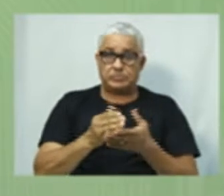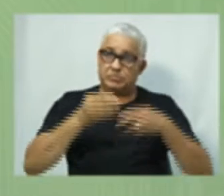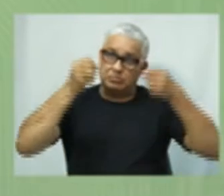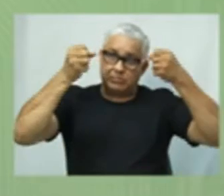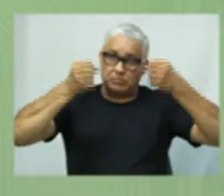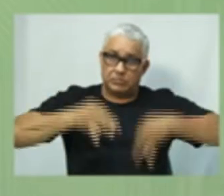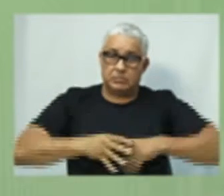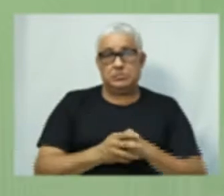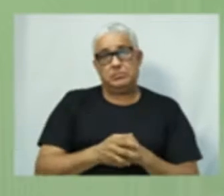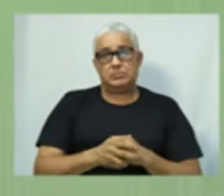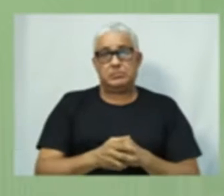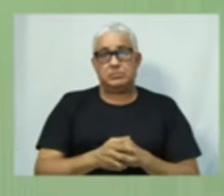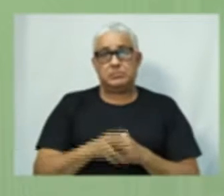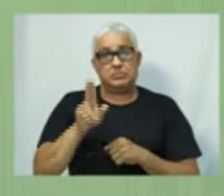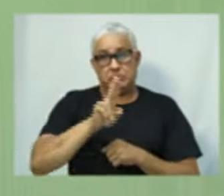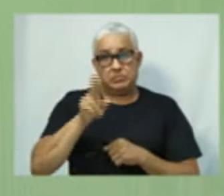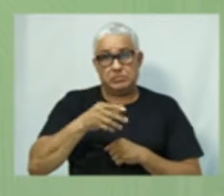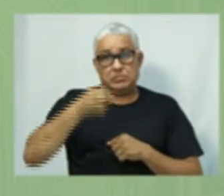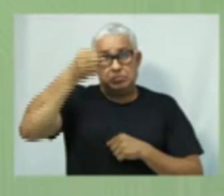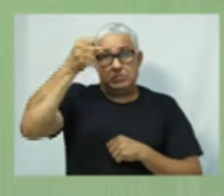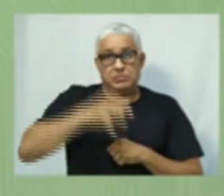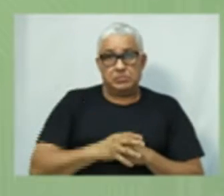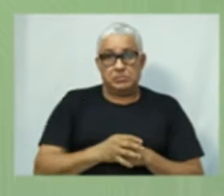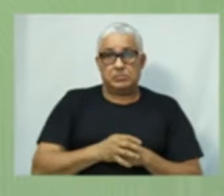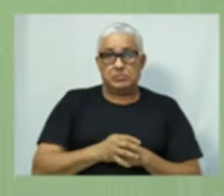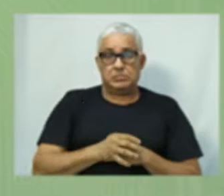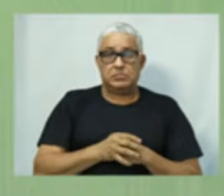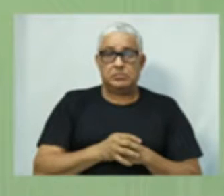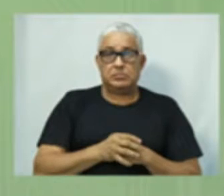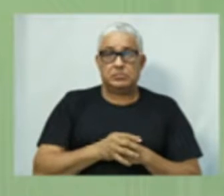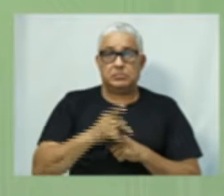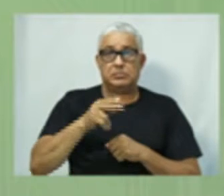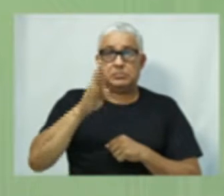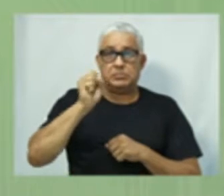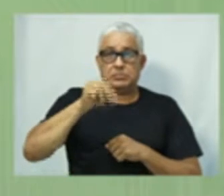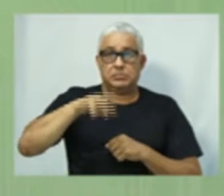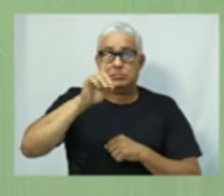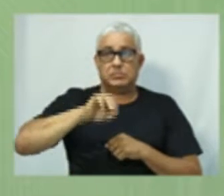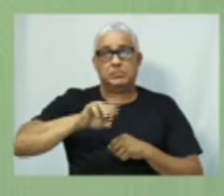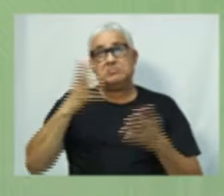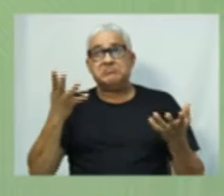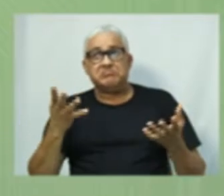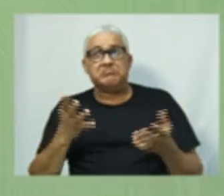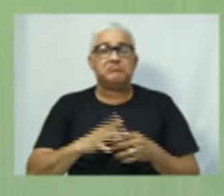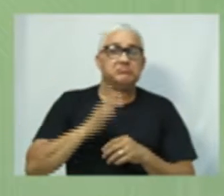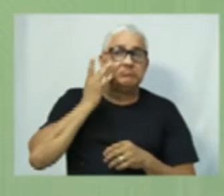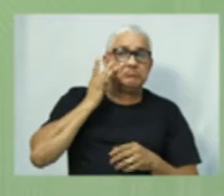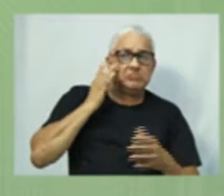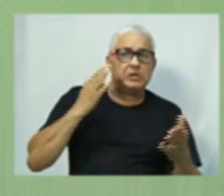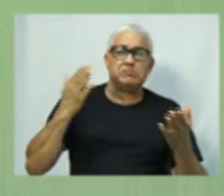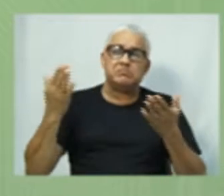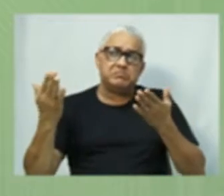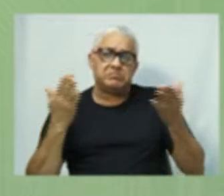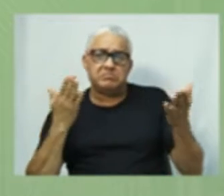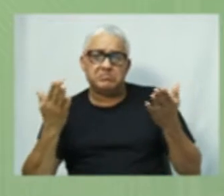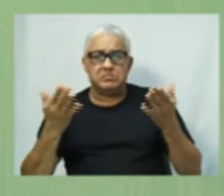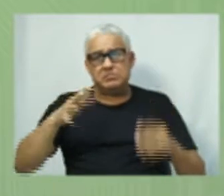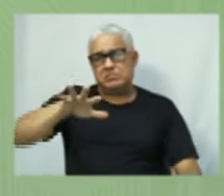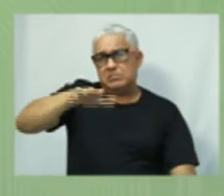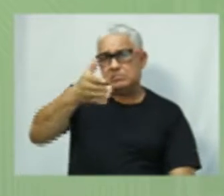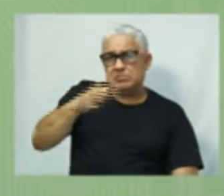presumido, como o próprio nome fala, ele presume, ele supõe, faz uma estimativa